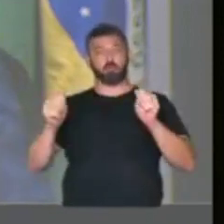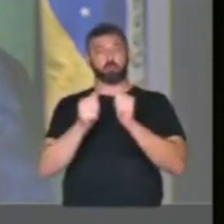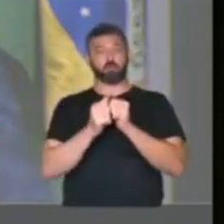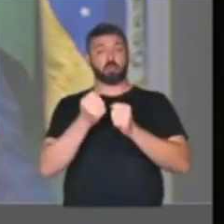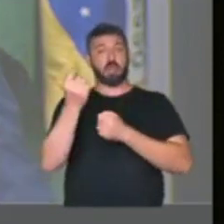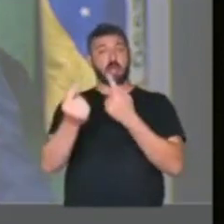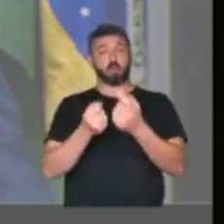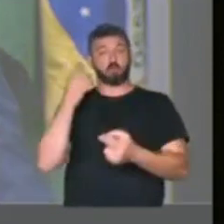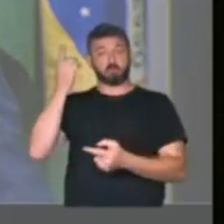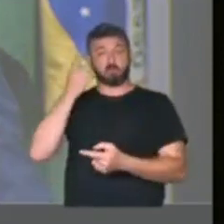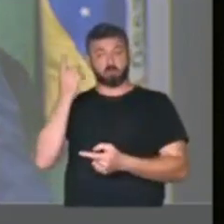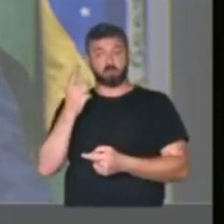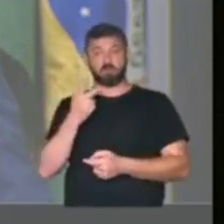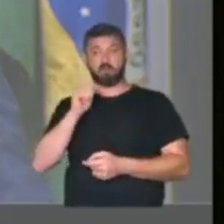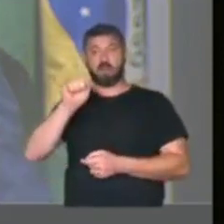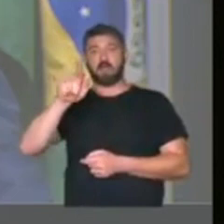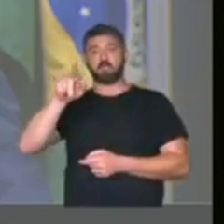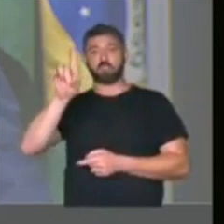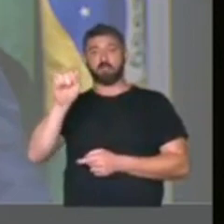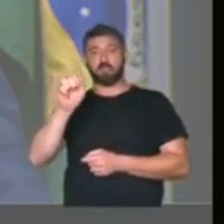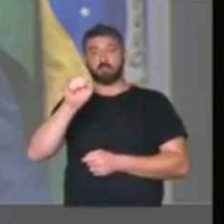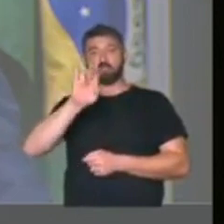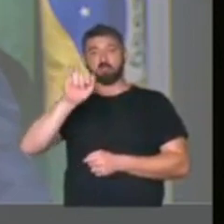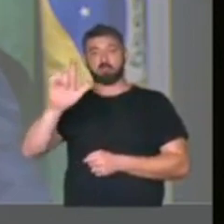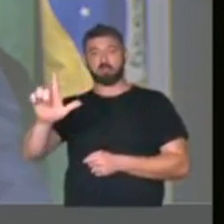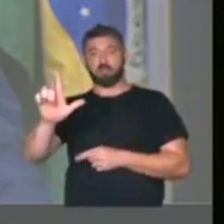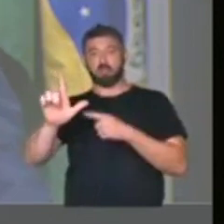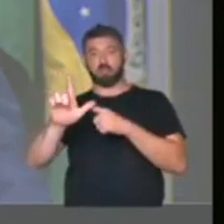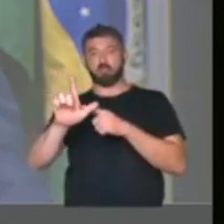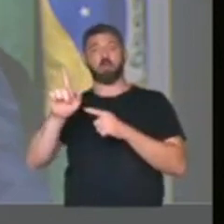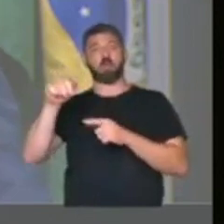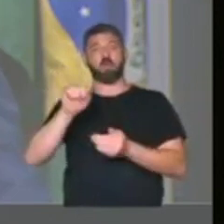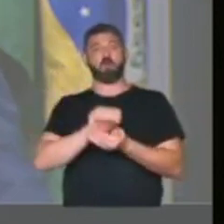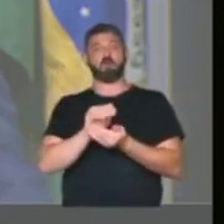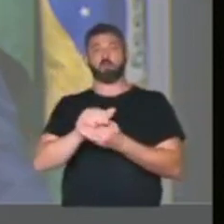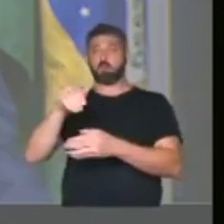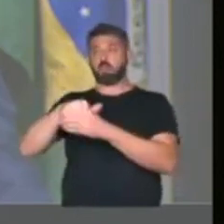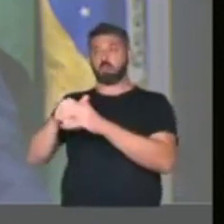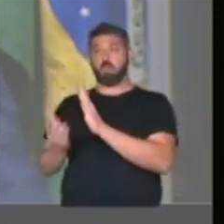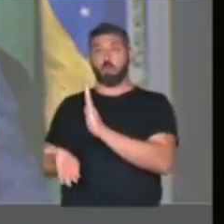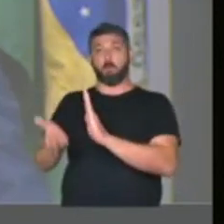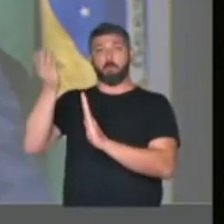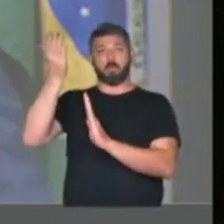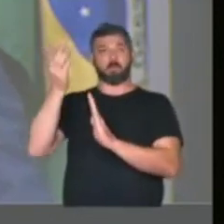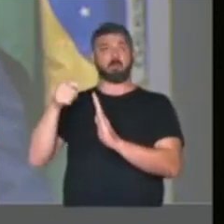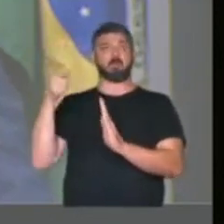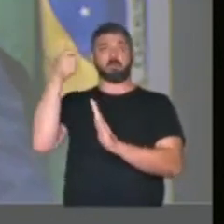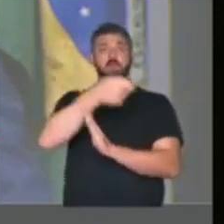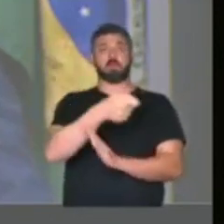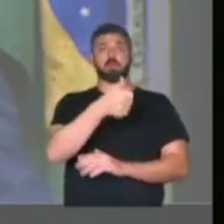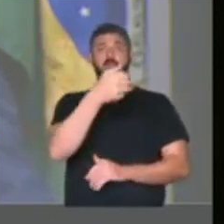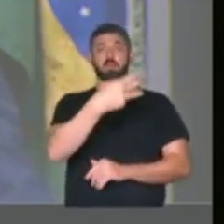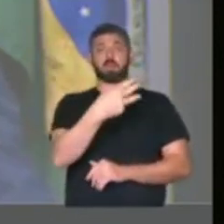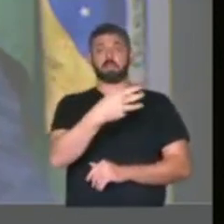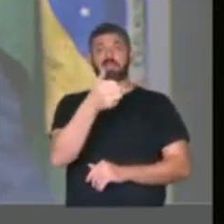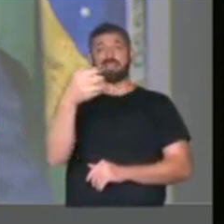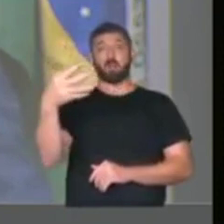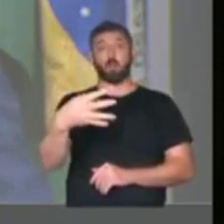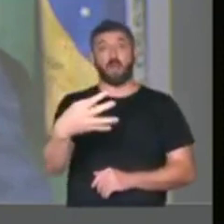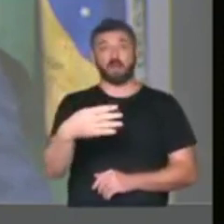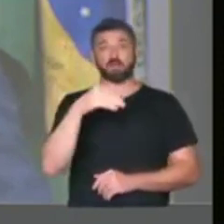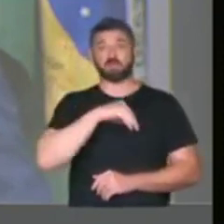parlamentares chamada agenda social com dinheiro do aumento do fundo eleitoral nós poder poderíamos pagar o 13º ou 14º